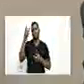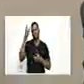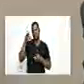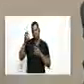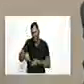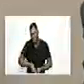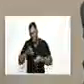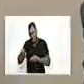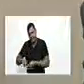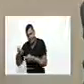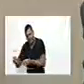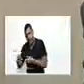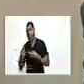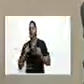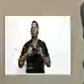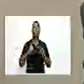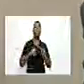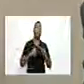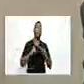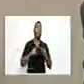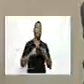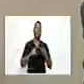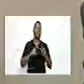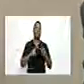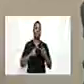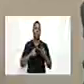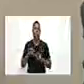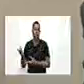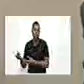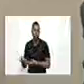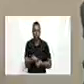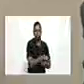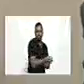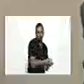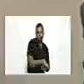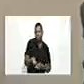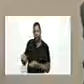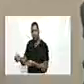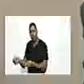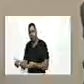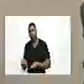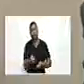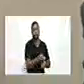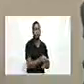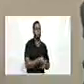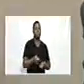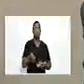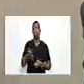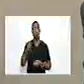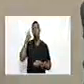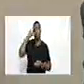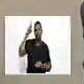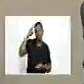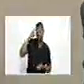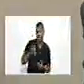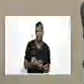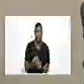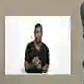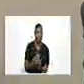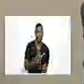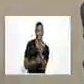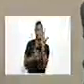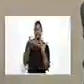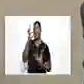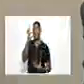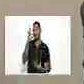manual você pode vir com Capina eh de roçadeira que o mato passou três quro dias já aparece 10